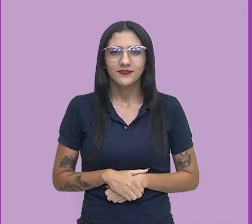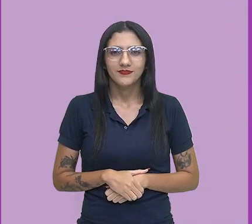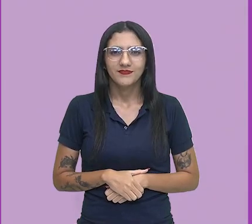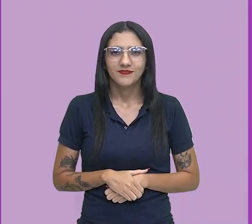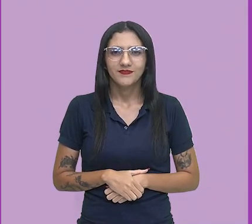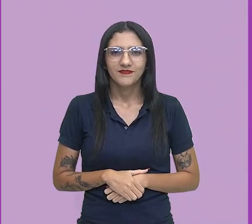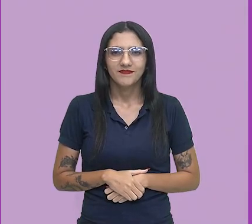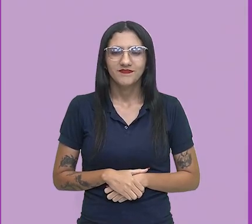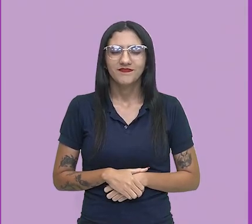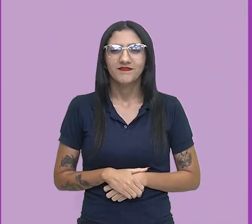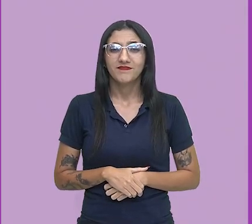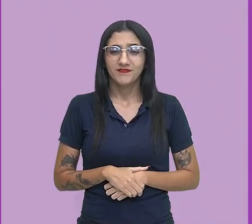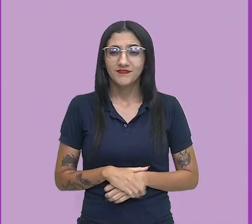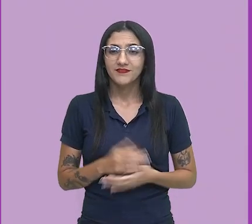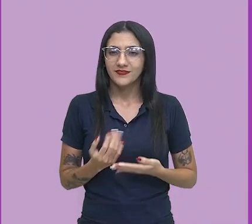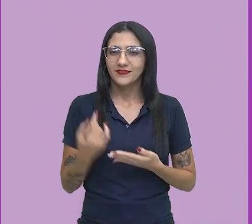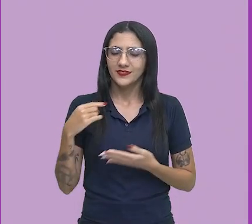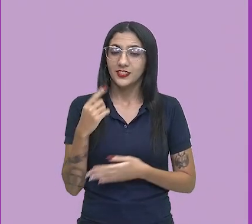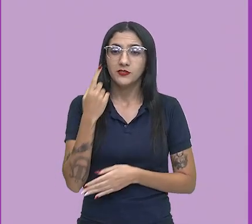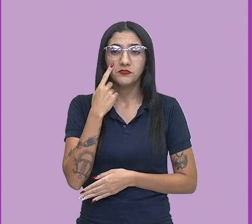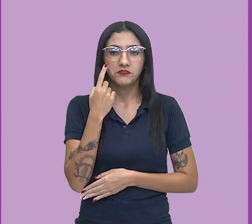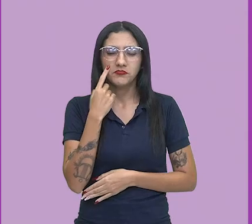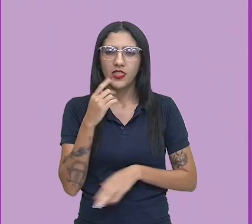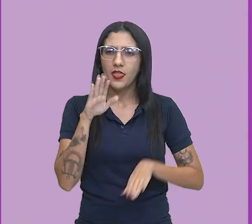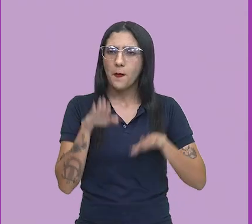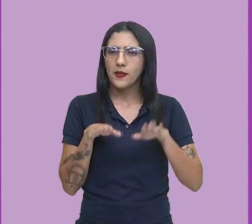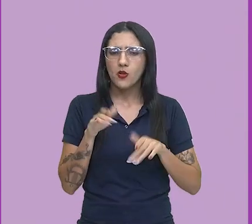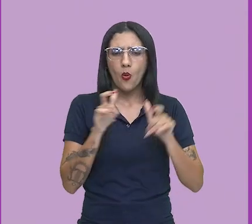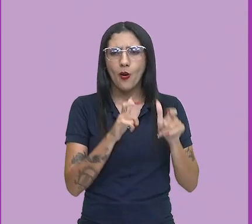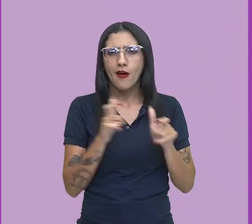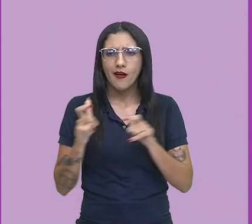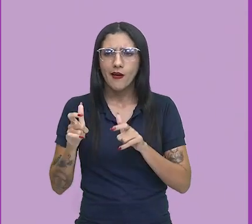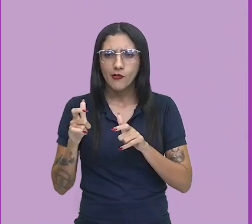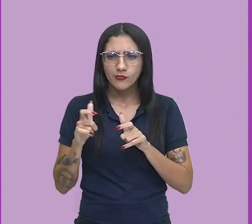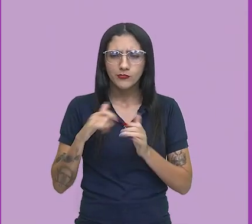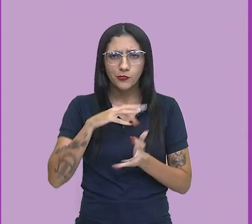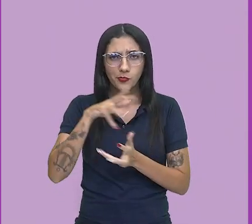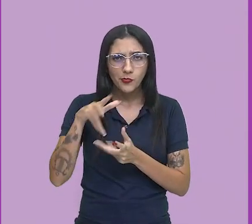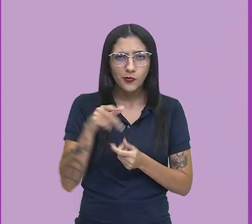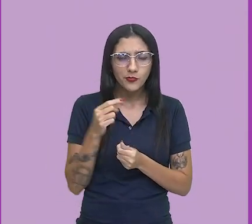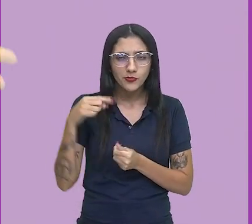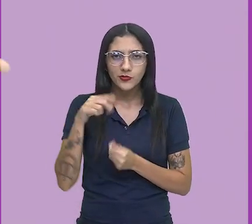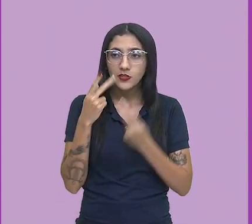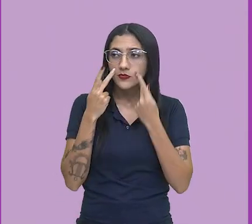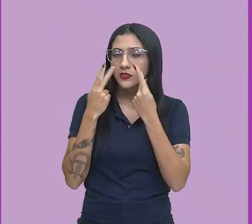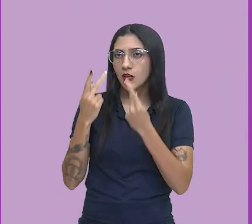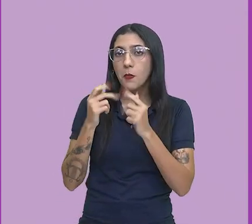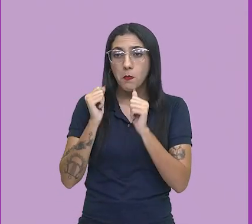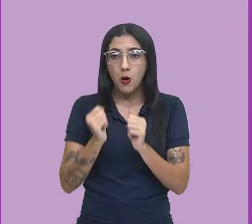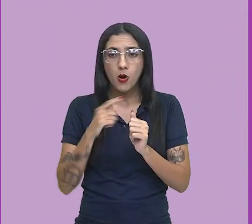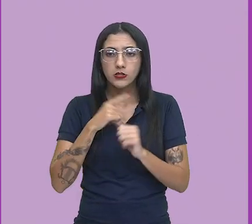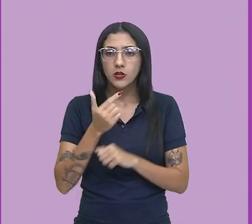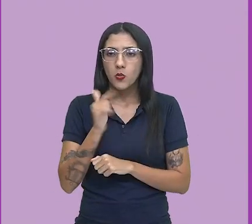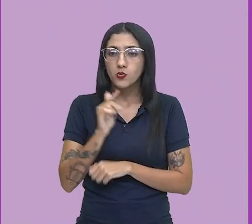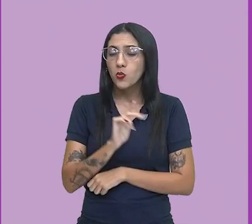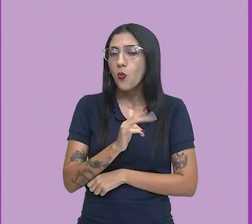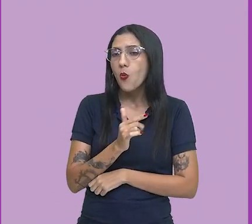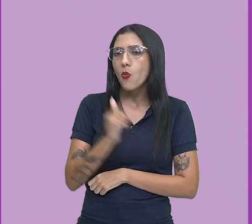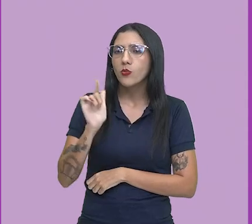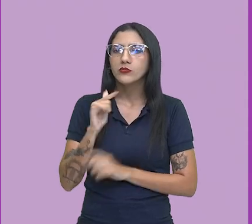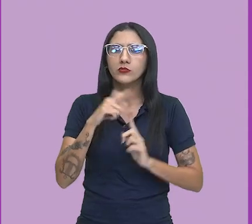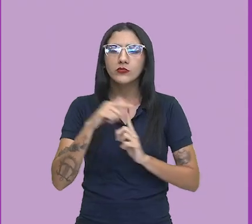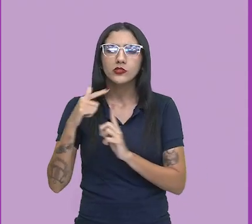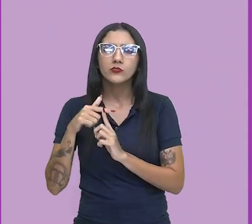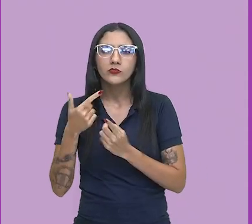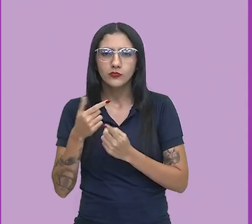Muito bem, então vocês viram que dependendo da região do mundo que você estiver, pode ser adotado um outro sistema de